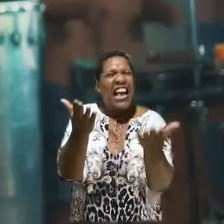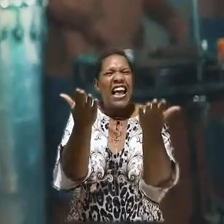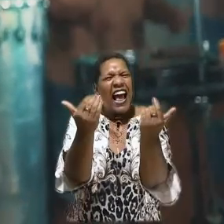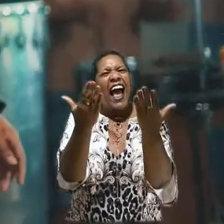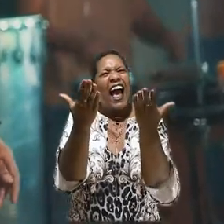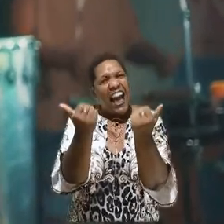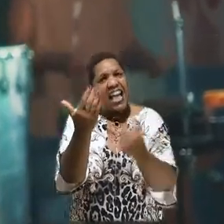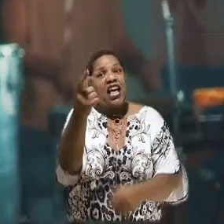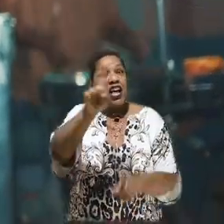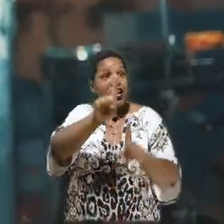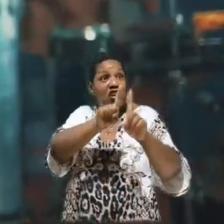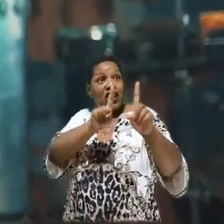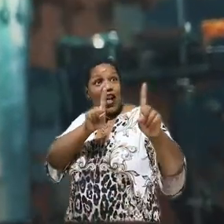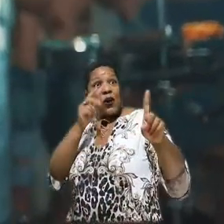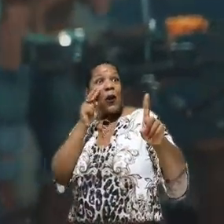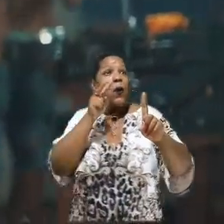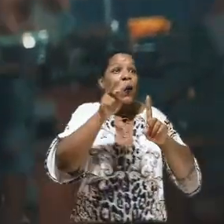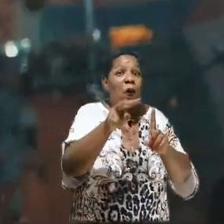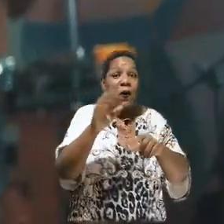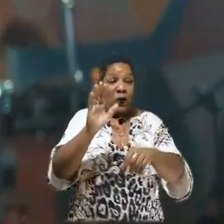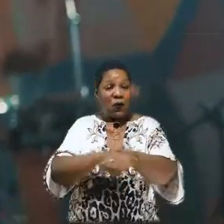e já colocou